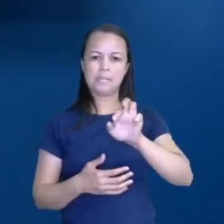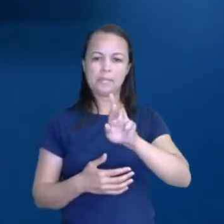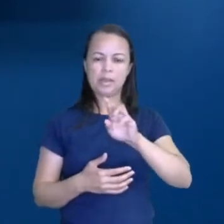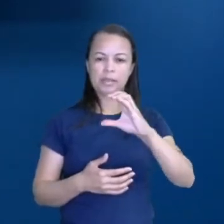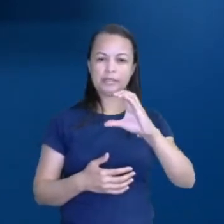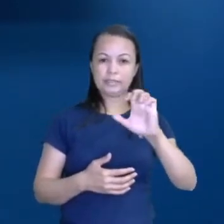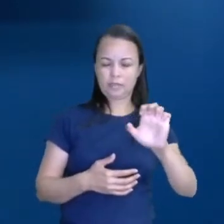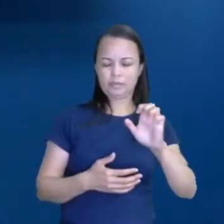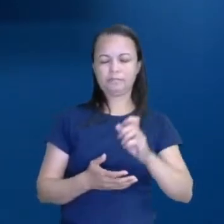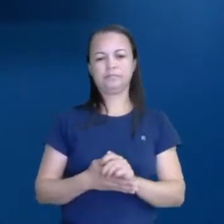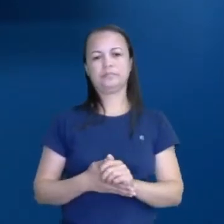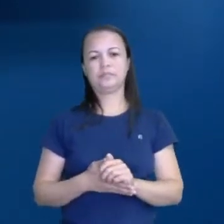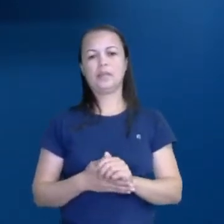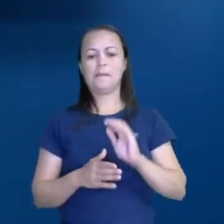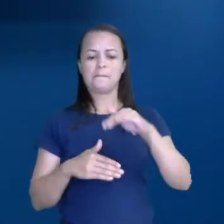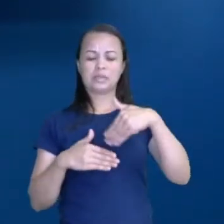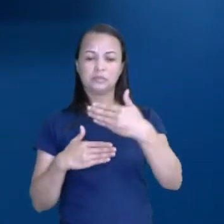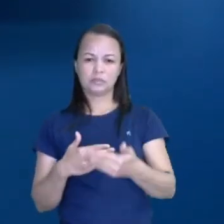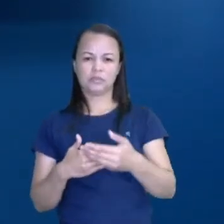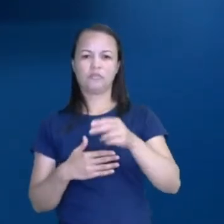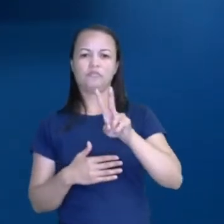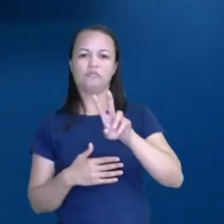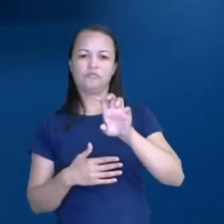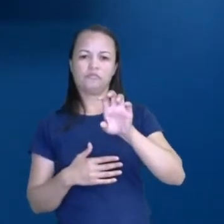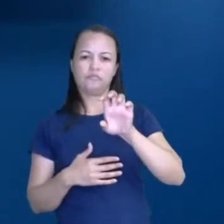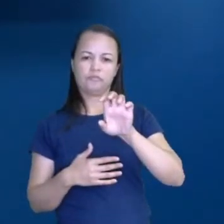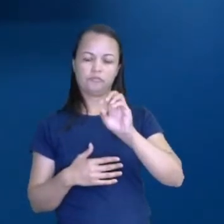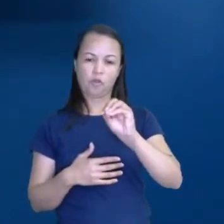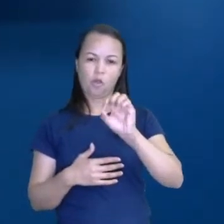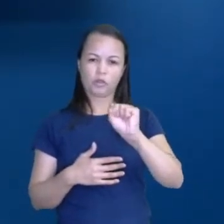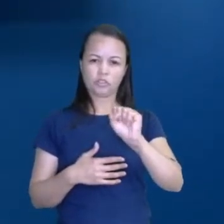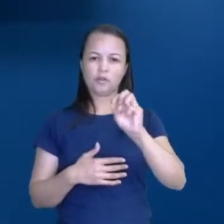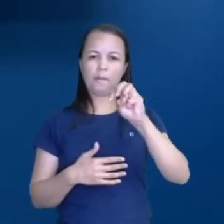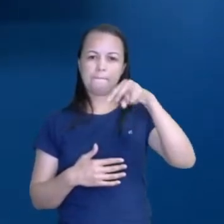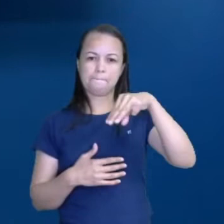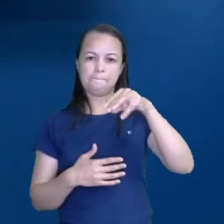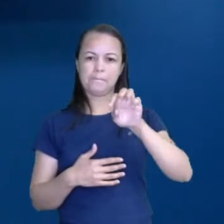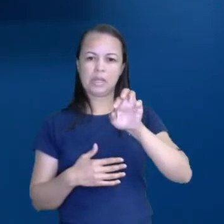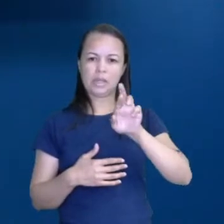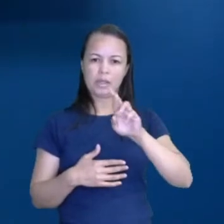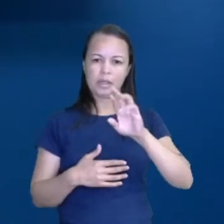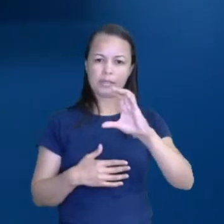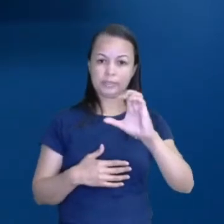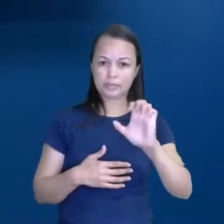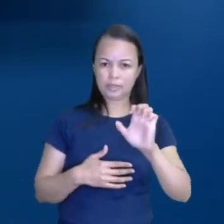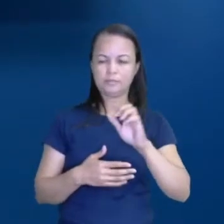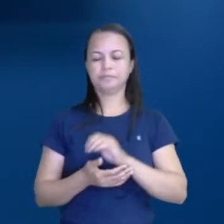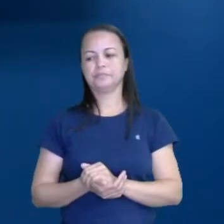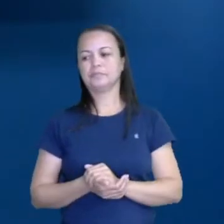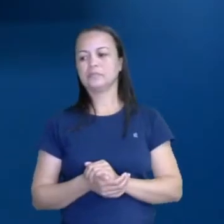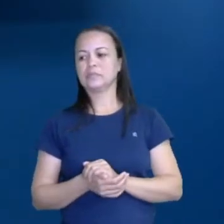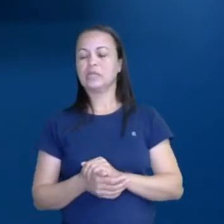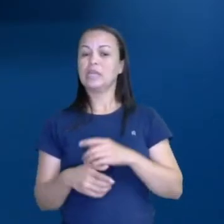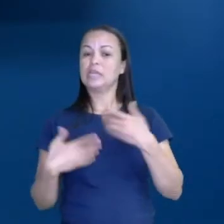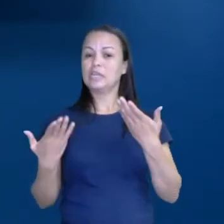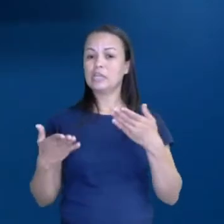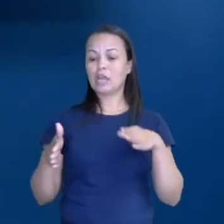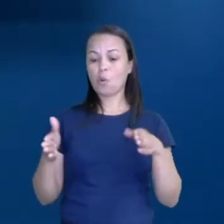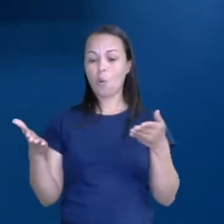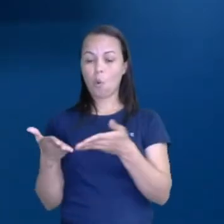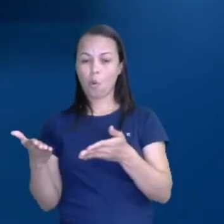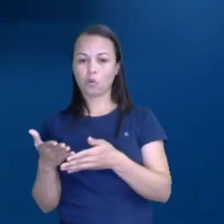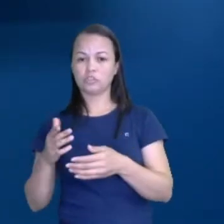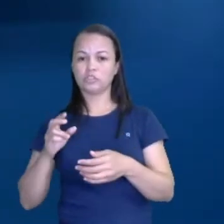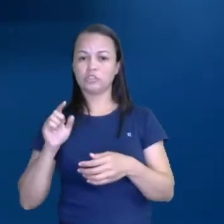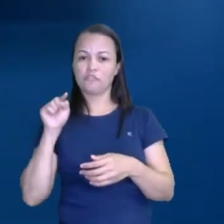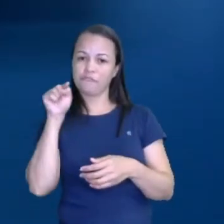tempo, vós mercê. E hoje é o você. Quem iria imaginar que para chegar à palavra você, a gente passou